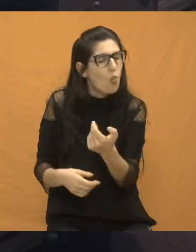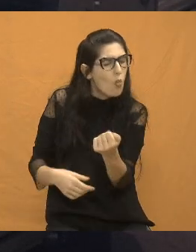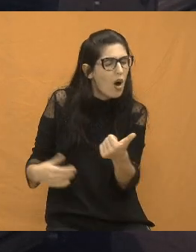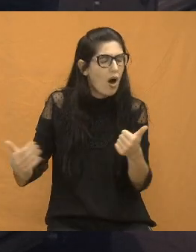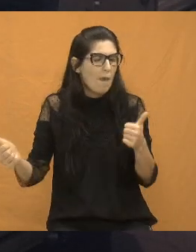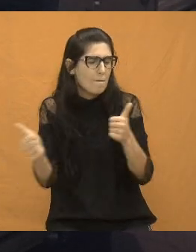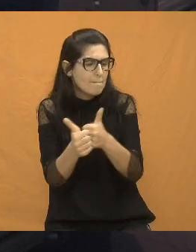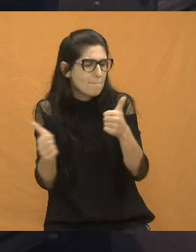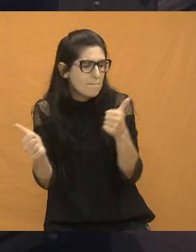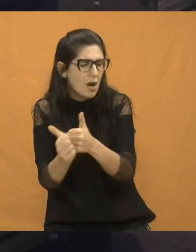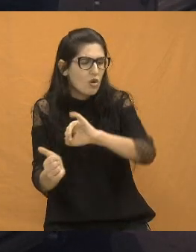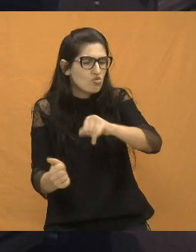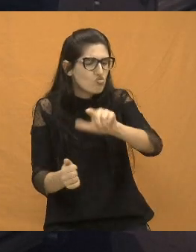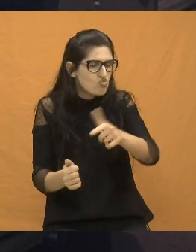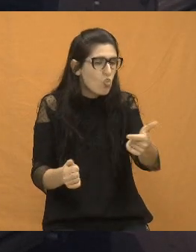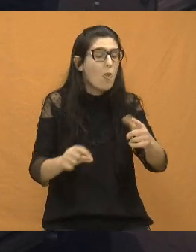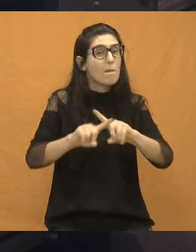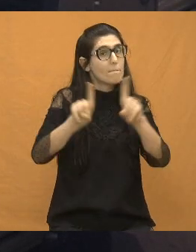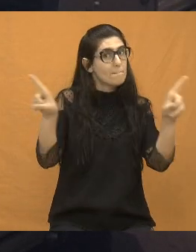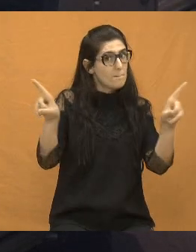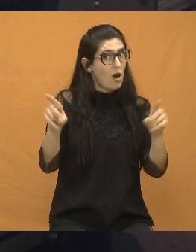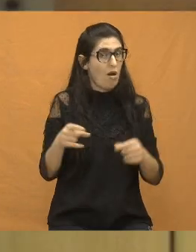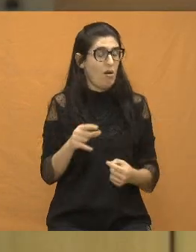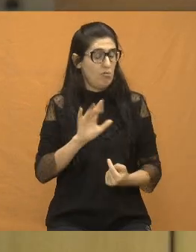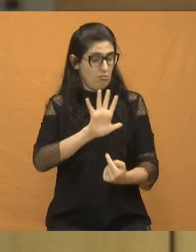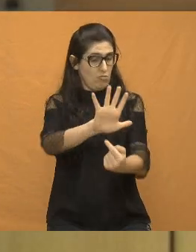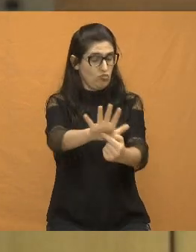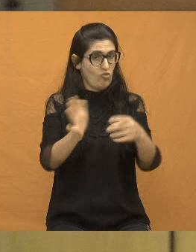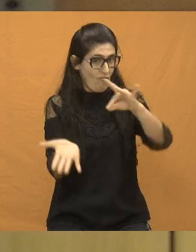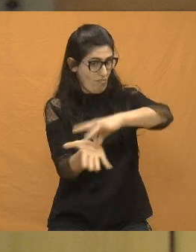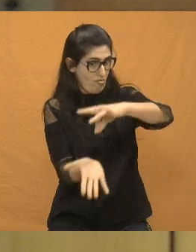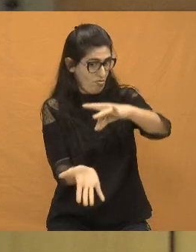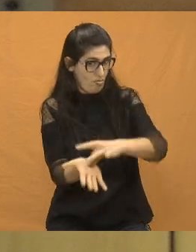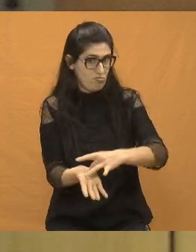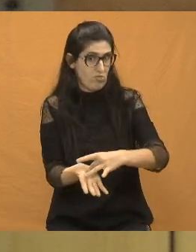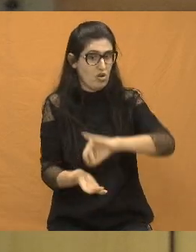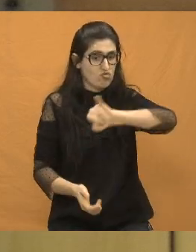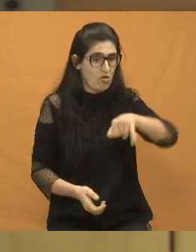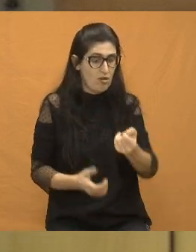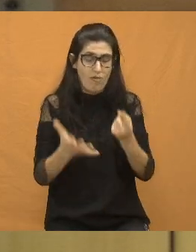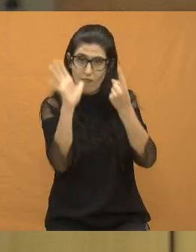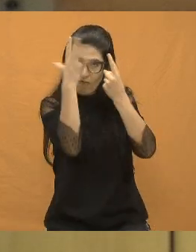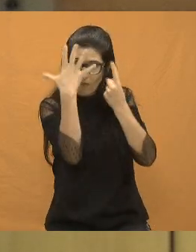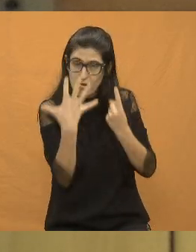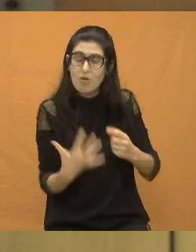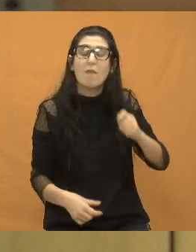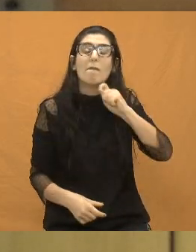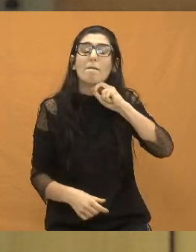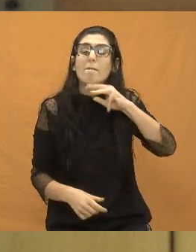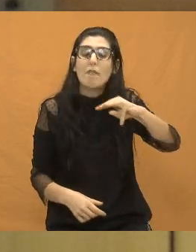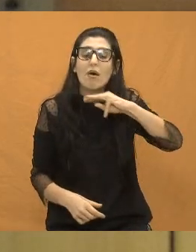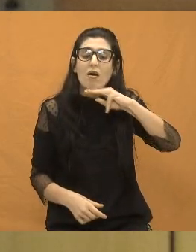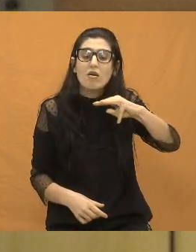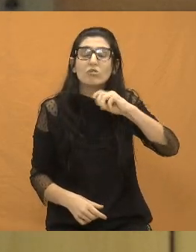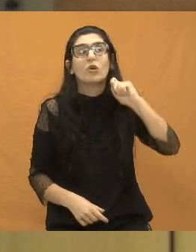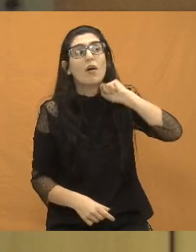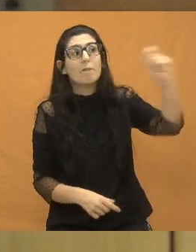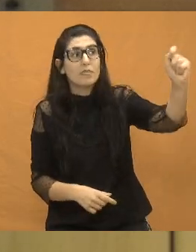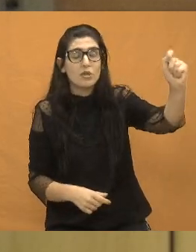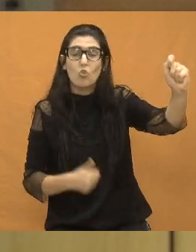falando do primeiro quadrimestre, e a gente vê que está bem equilibrado. E aonde